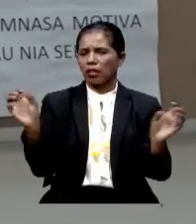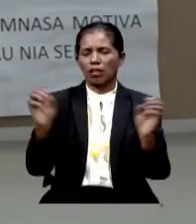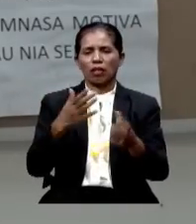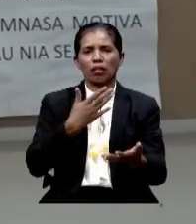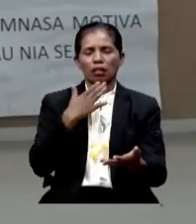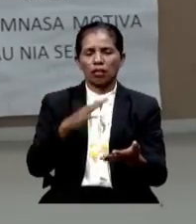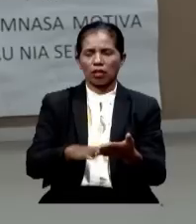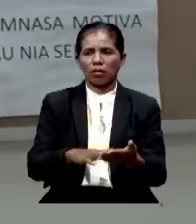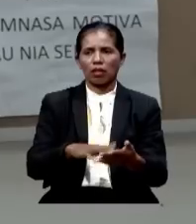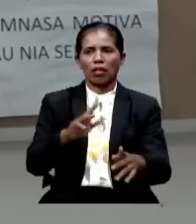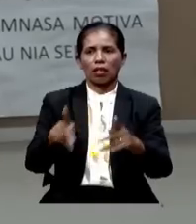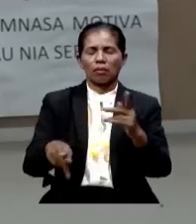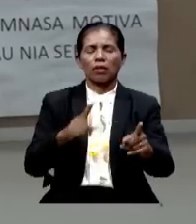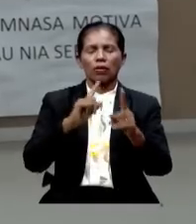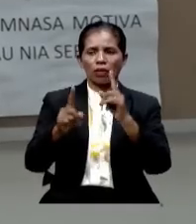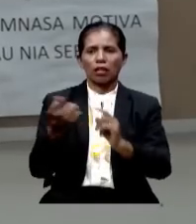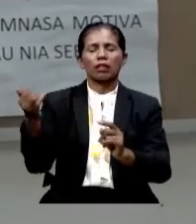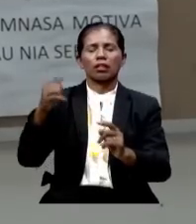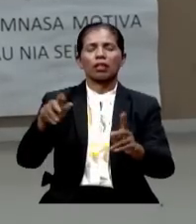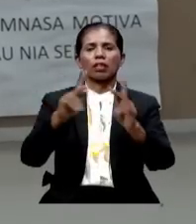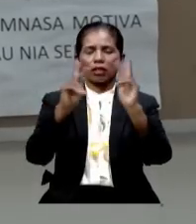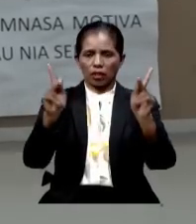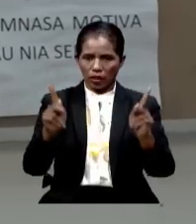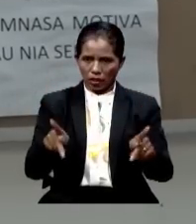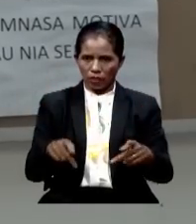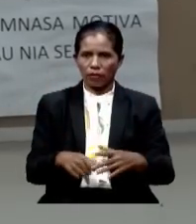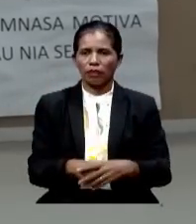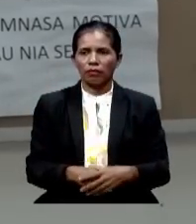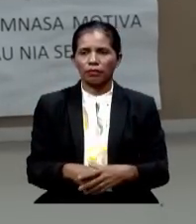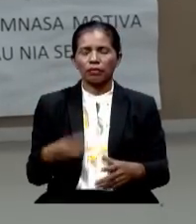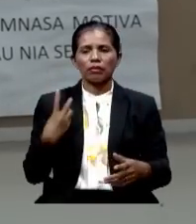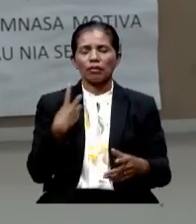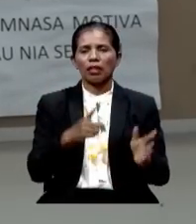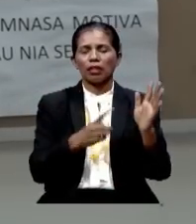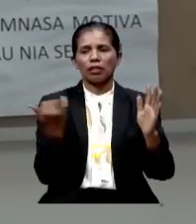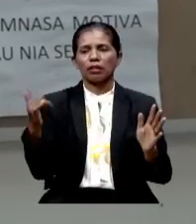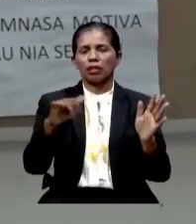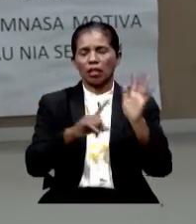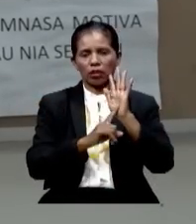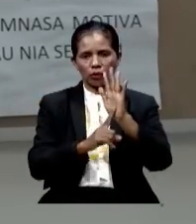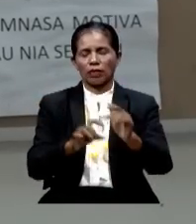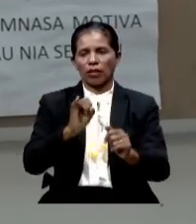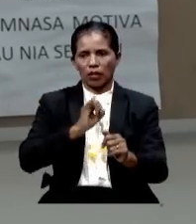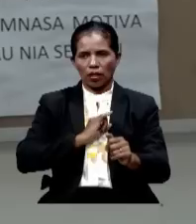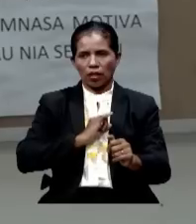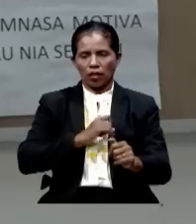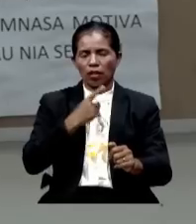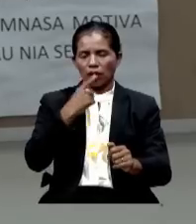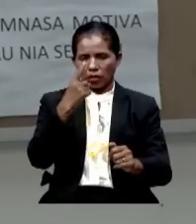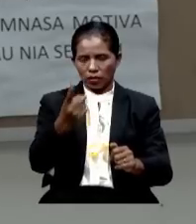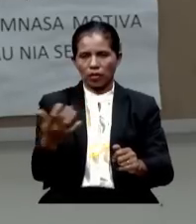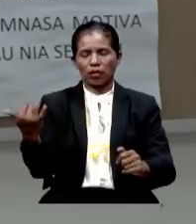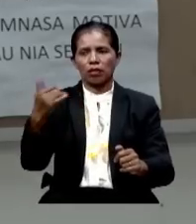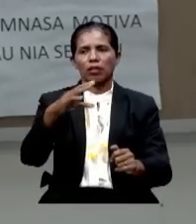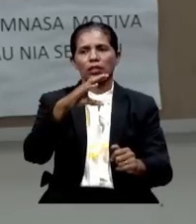do dia é uma mais complexa né, loza. Então, ami sirato me hau, então hauru ka haunia